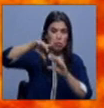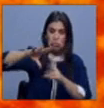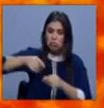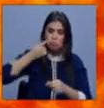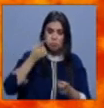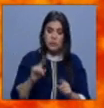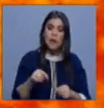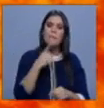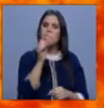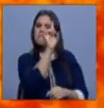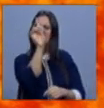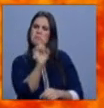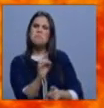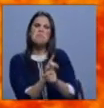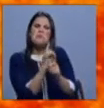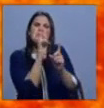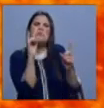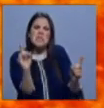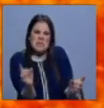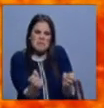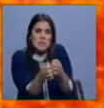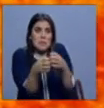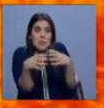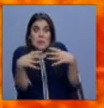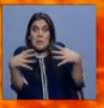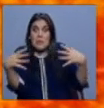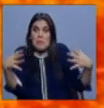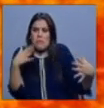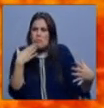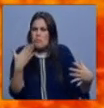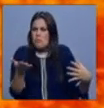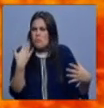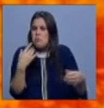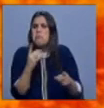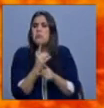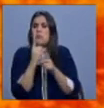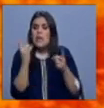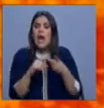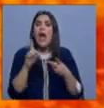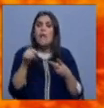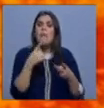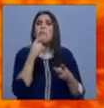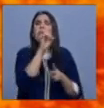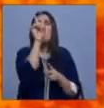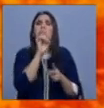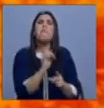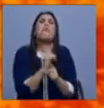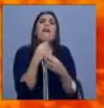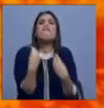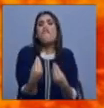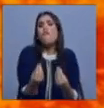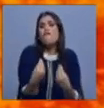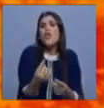aos cientistas foi, em primeiro lugar, porquê é que eles crescem tanto? Porquê é que eles crescem tanto? E porquê é que eles são tão fofinhos? Porquê é que são tão pouco